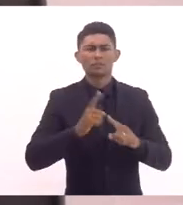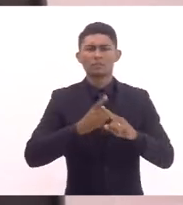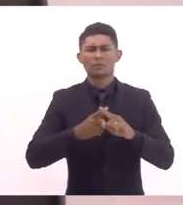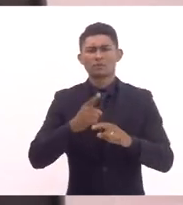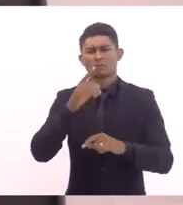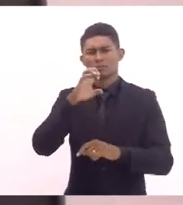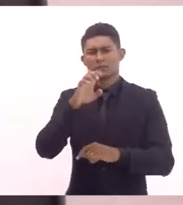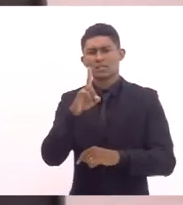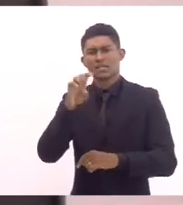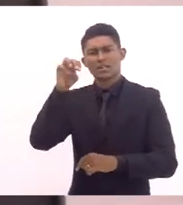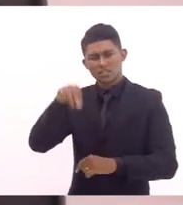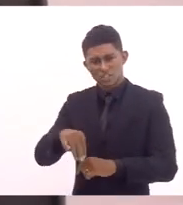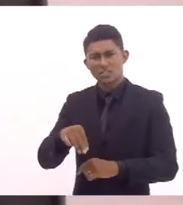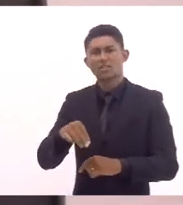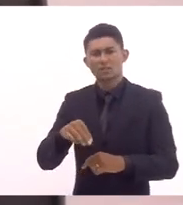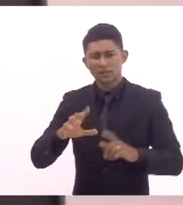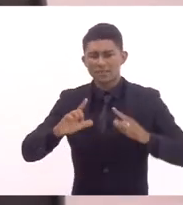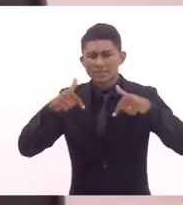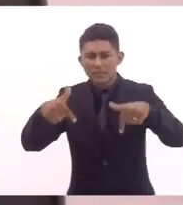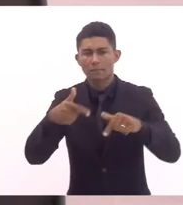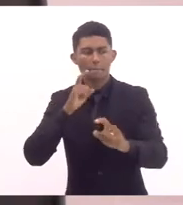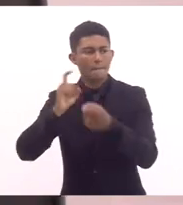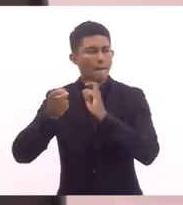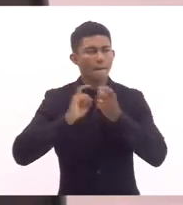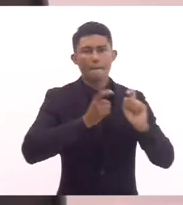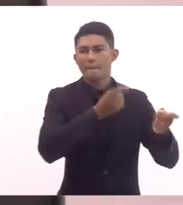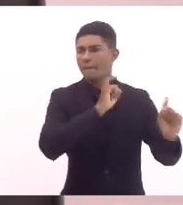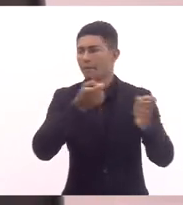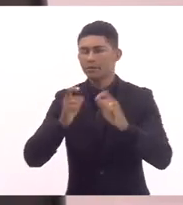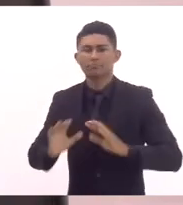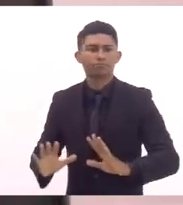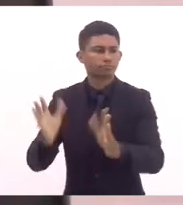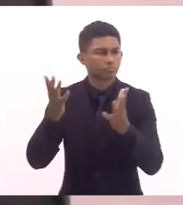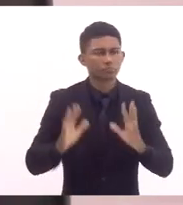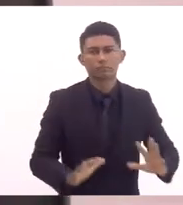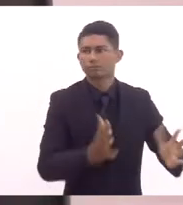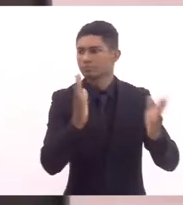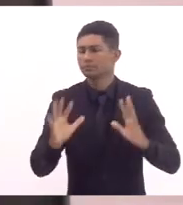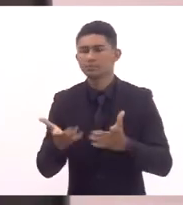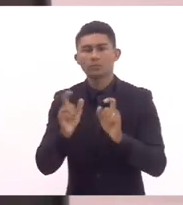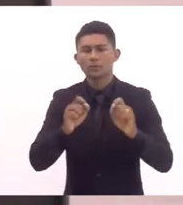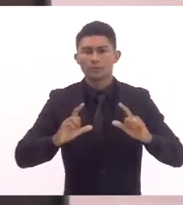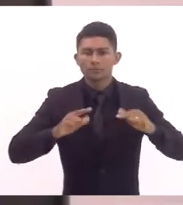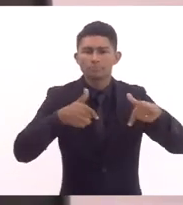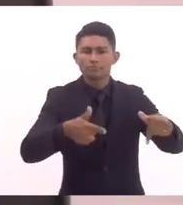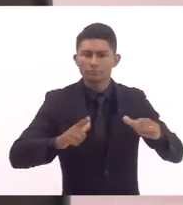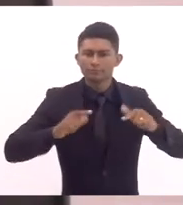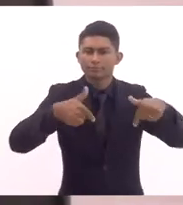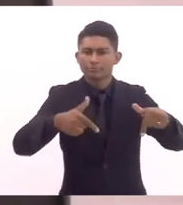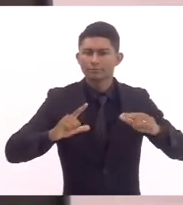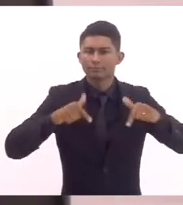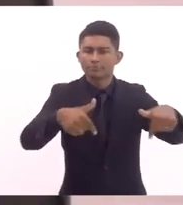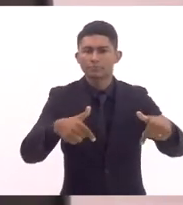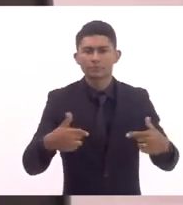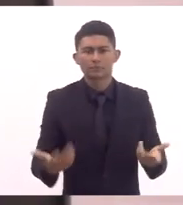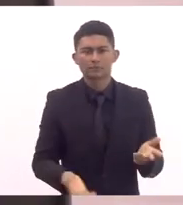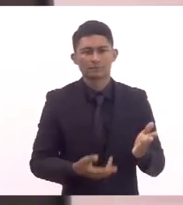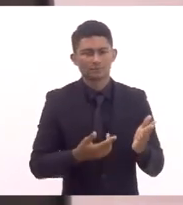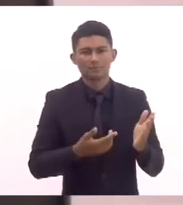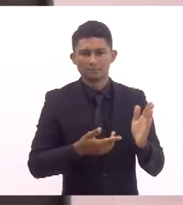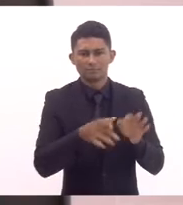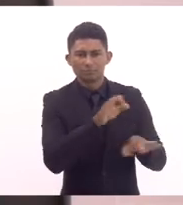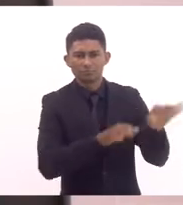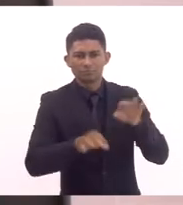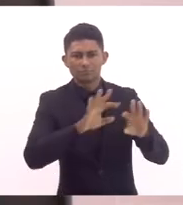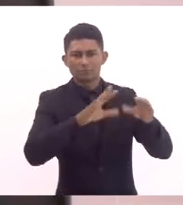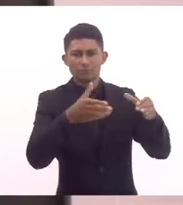cedinho vem discutindo e estimulando que se cumpra o cumpra-se da rede cegonha que prevê